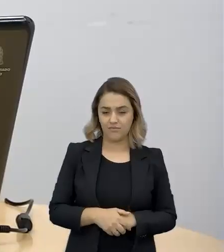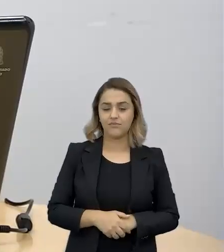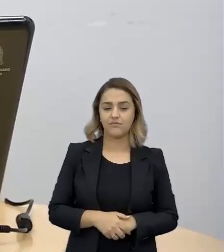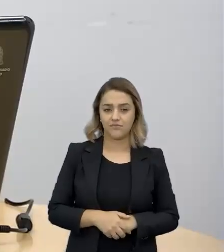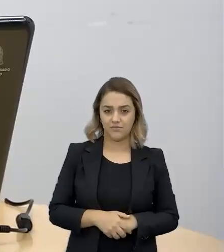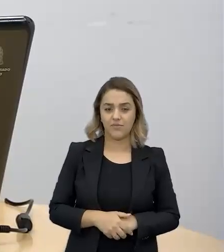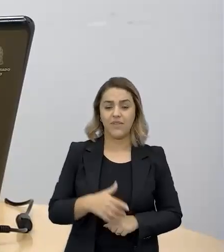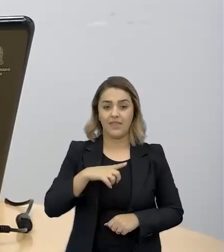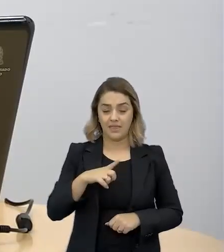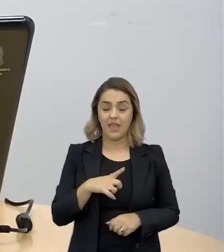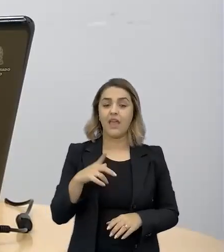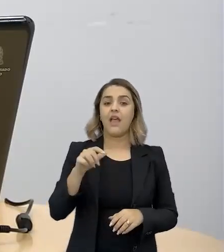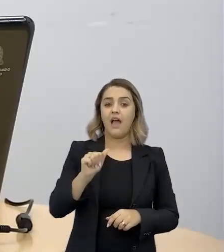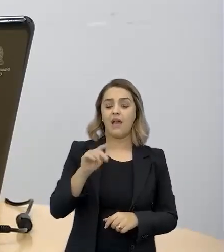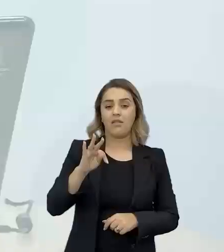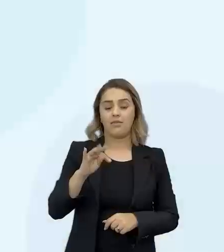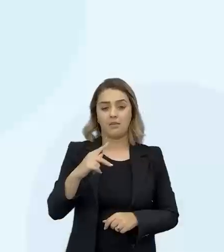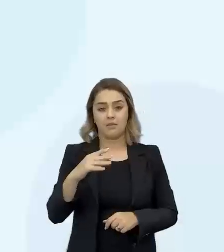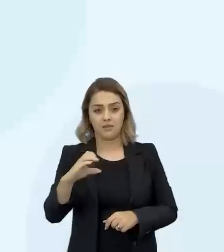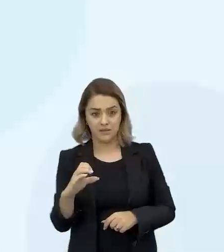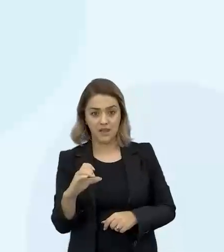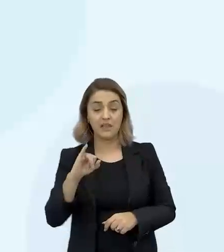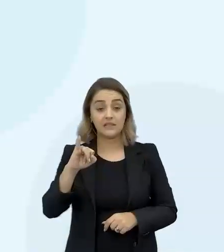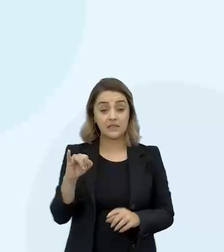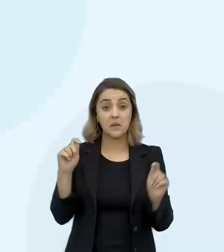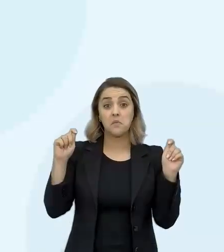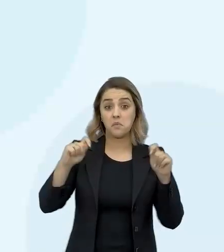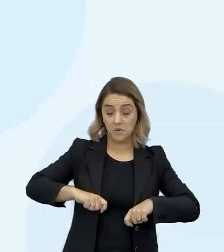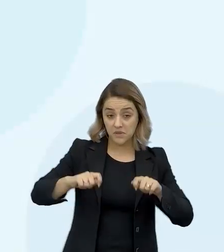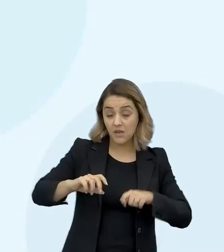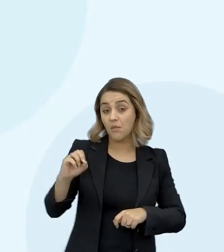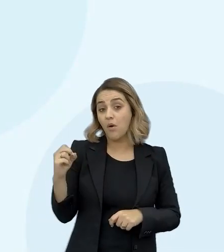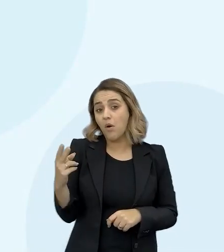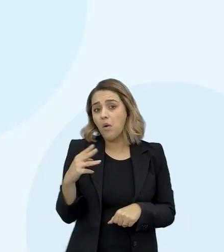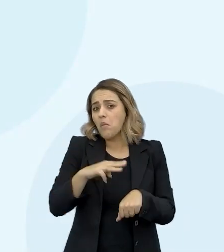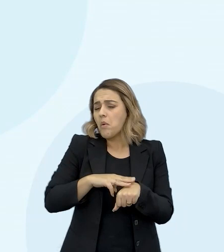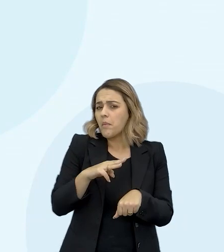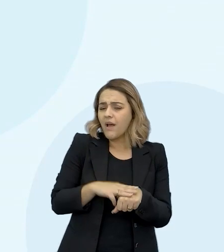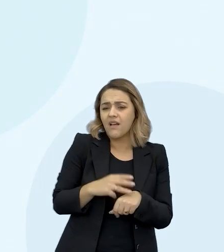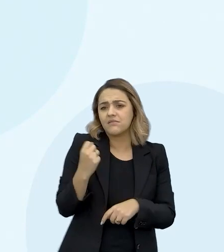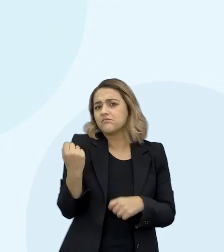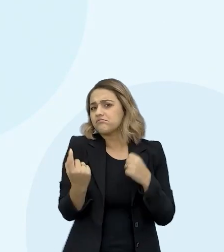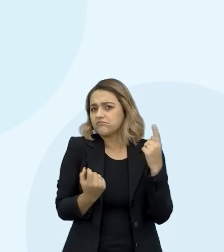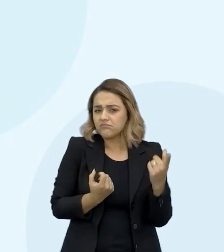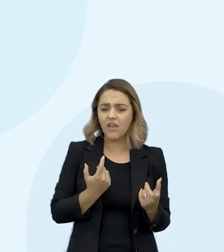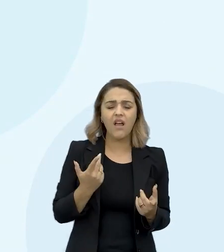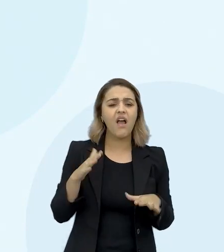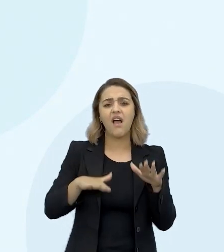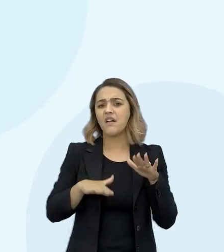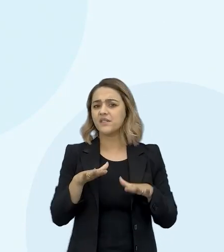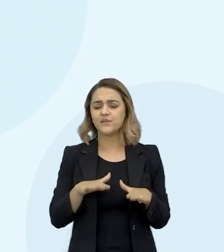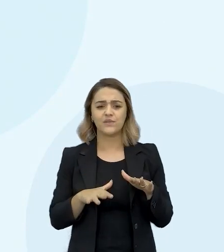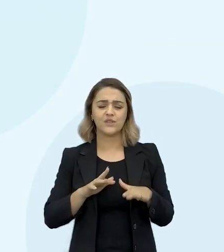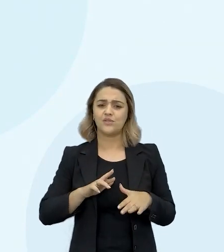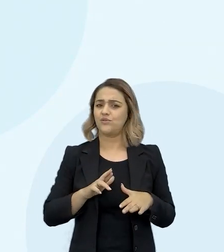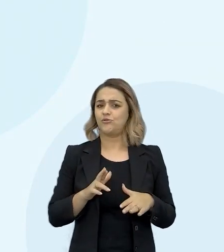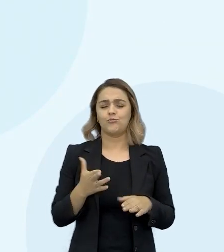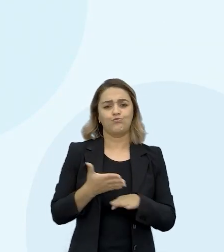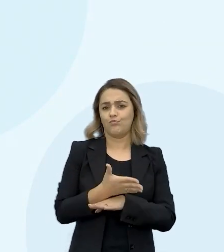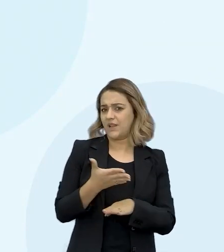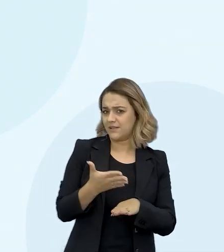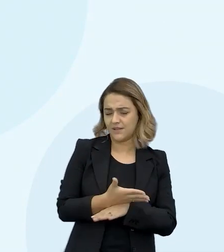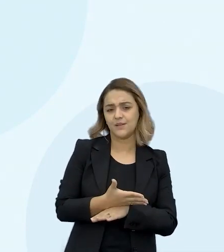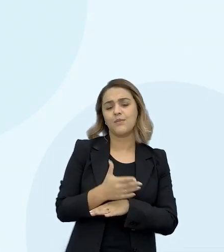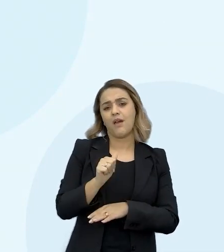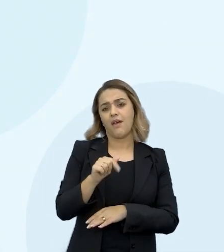dentro dos ATPCs, se for possível, ou em momentos... Às vezes não estão todos juntos nos ATPCs, a